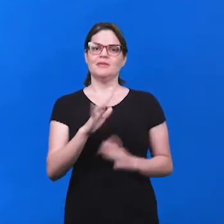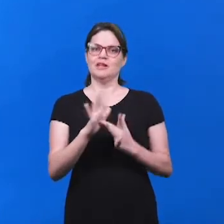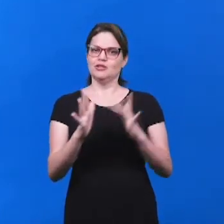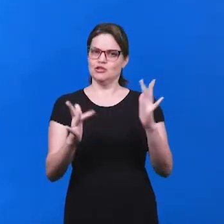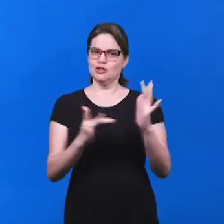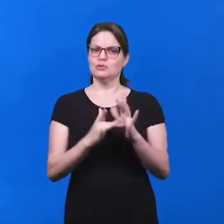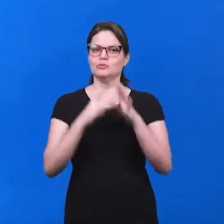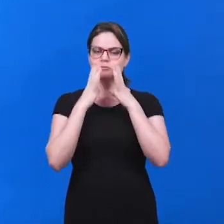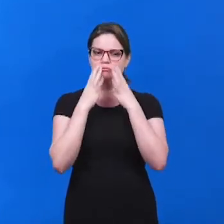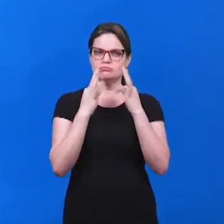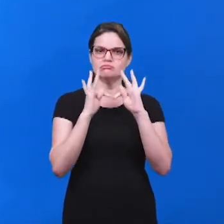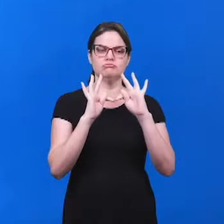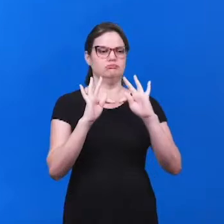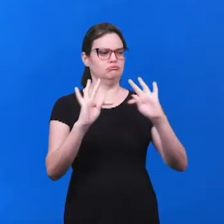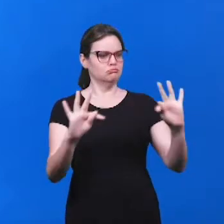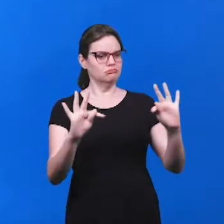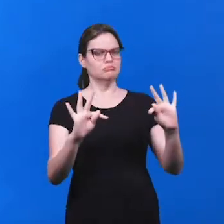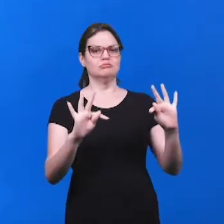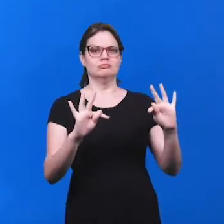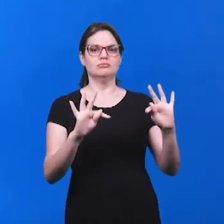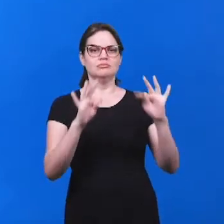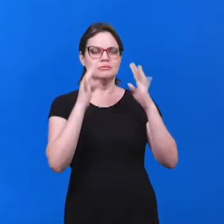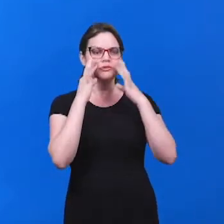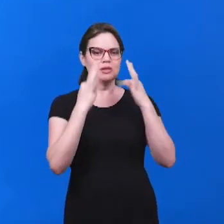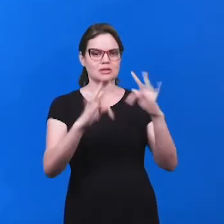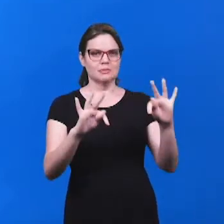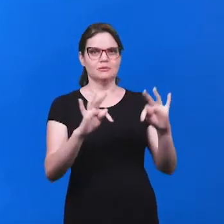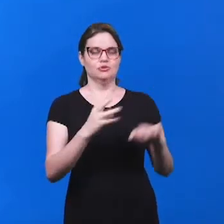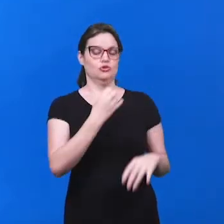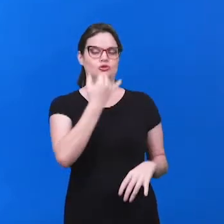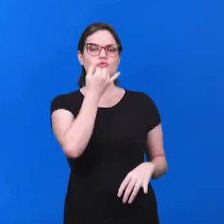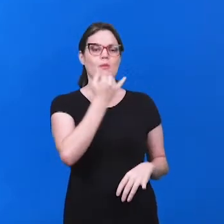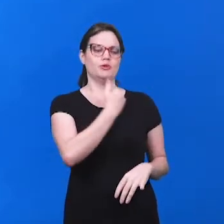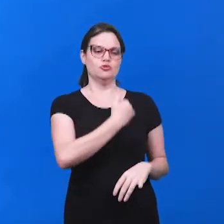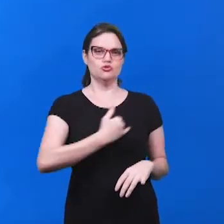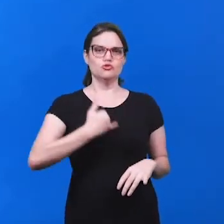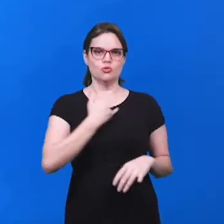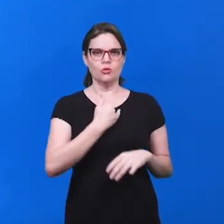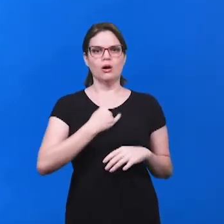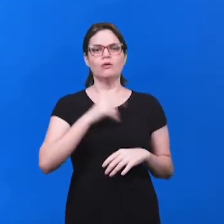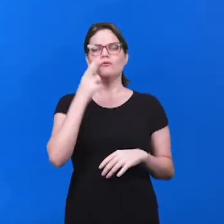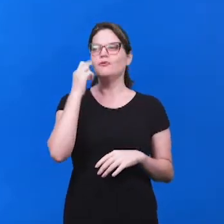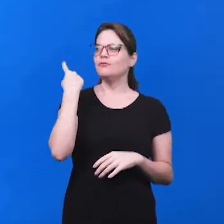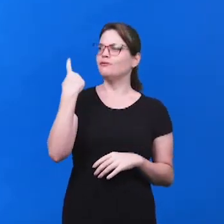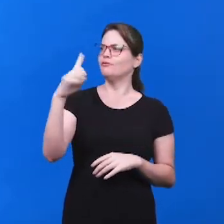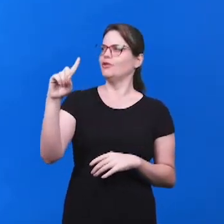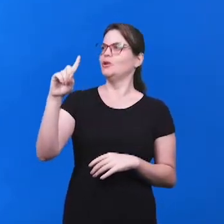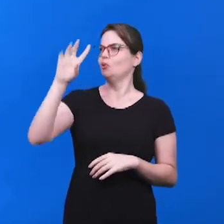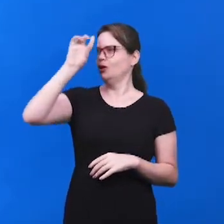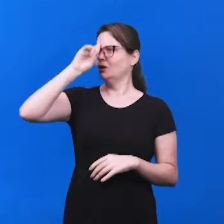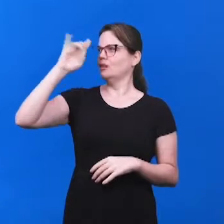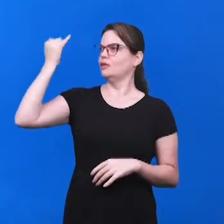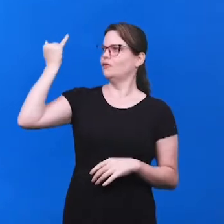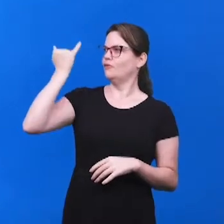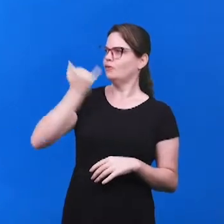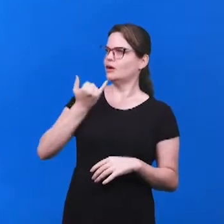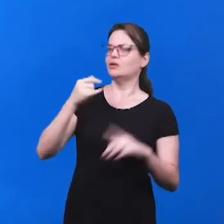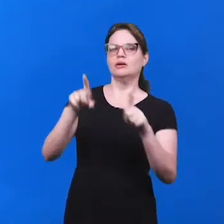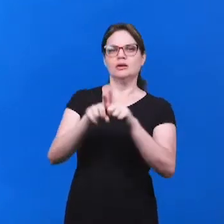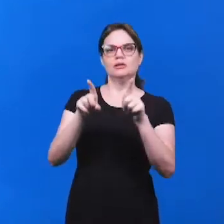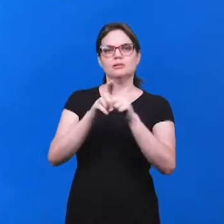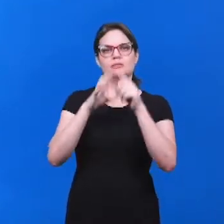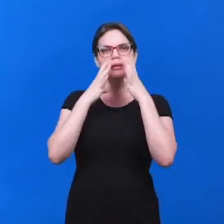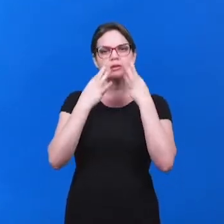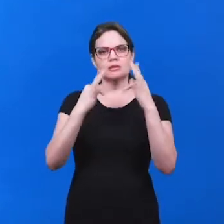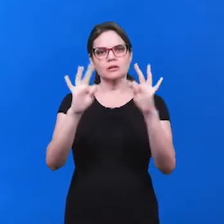testificou da palavra de Deus, do testemunho de Jesus Cristo. João, né? João testificou da palavra de Deus, do testemunho de Jesus Cristo